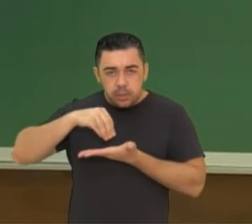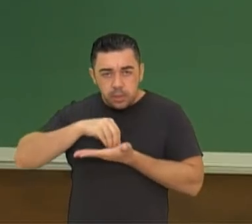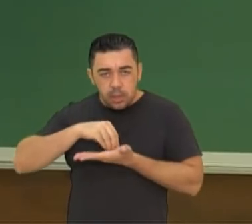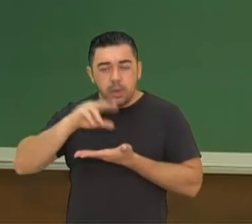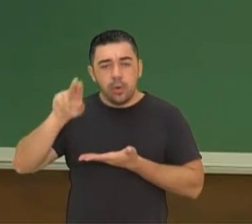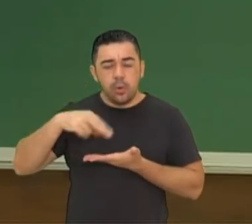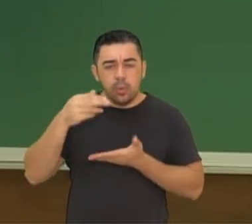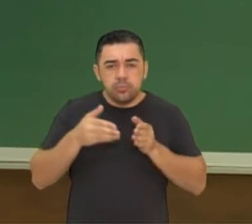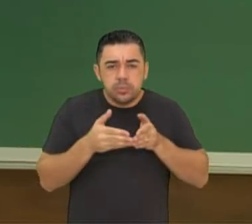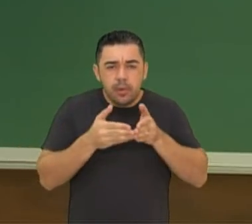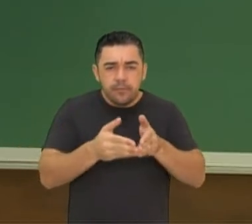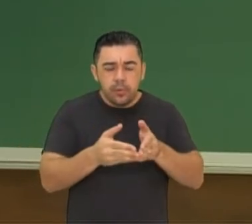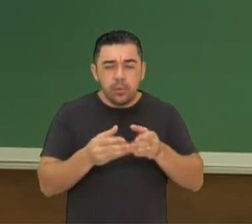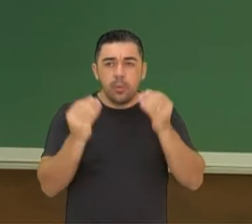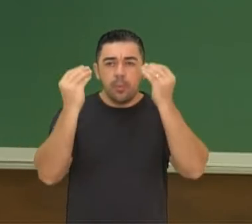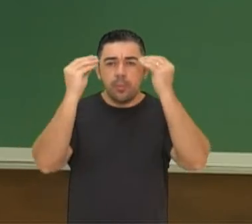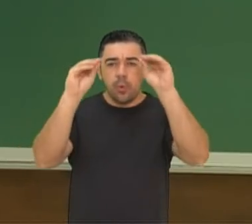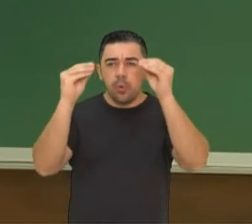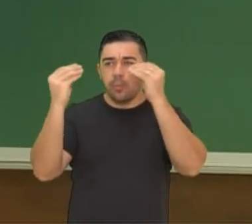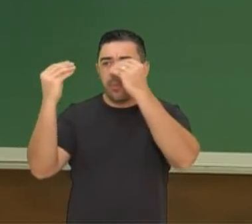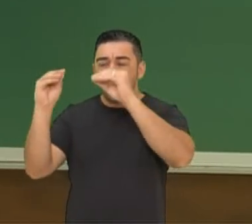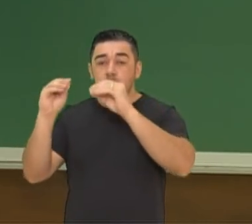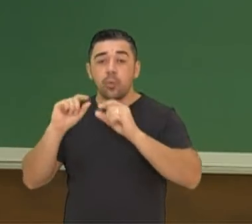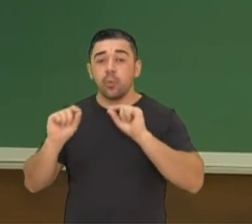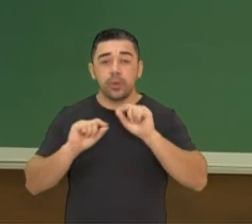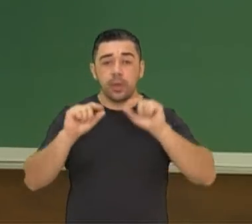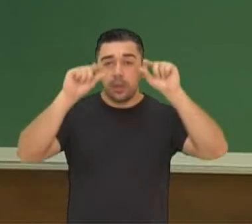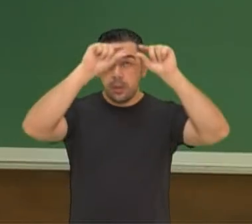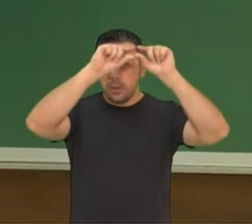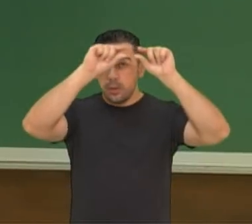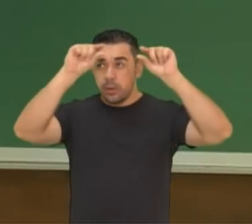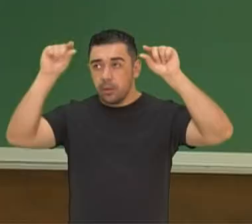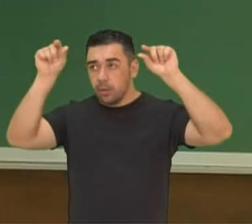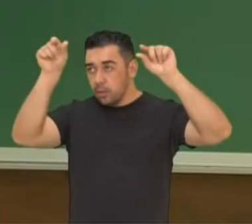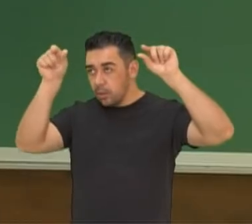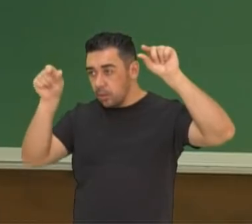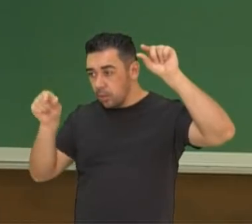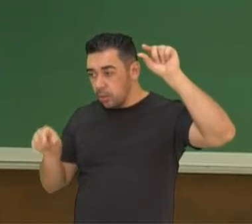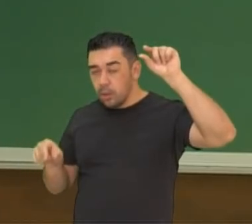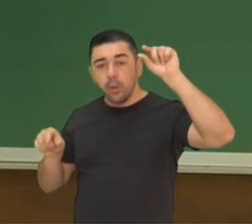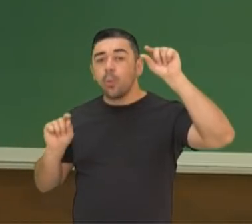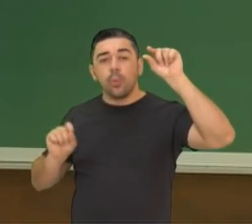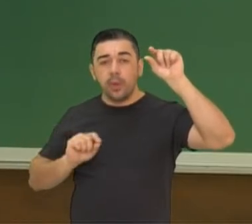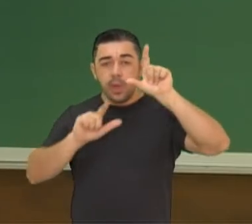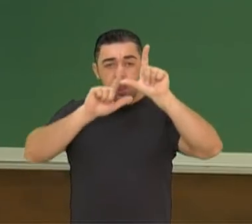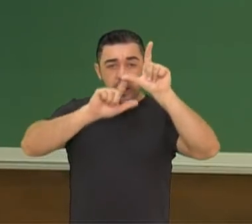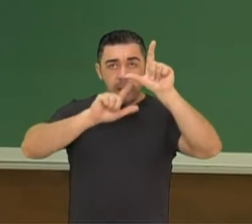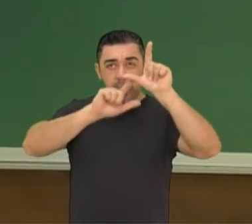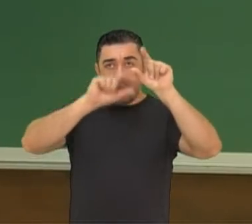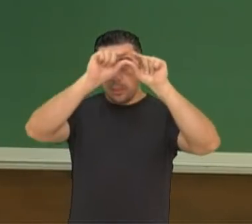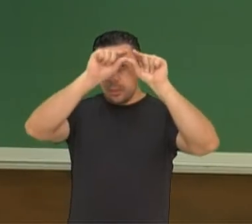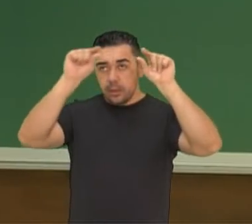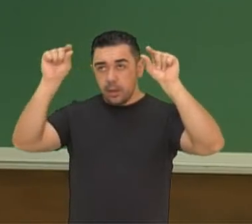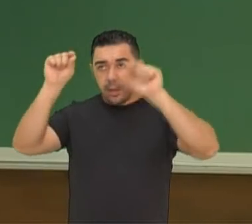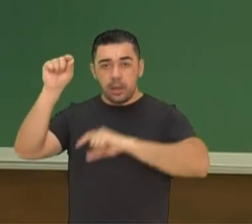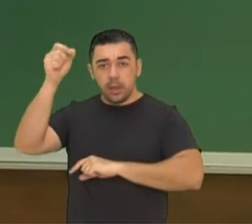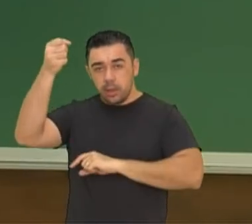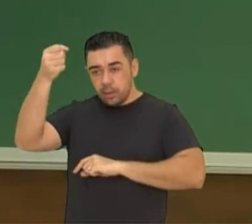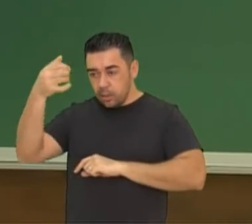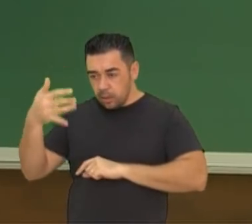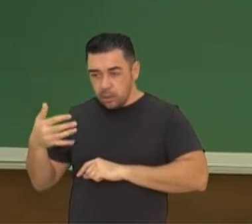esses tabuleiros eles apresentam marcações de letras e números para localizar as casinhas, para localizar as posições no jogo,